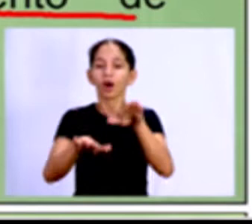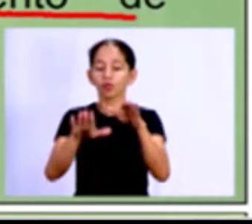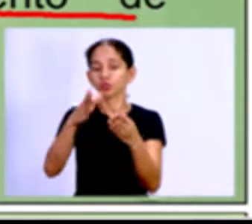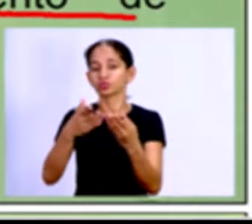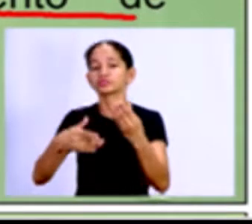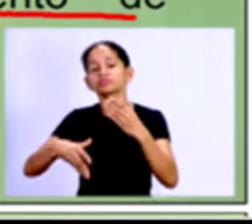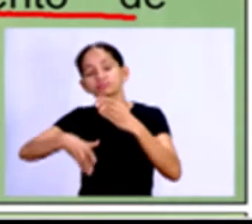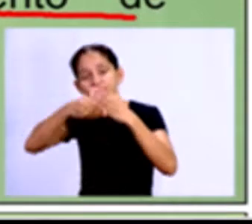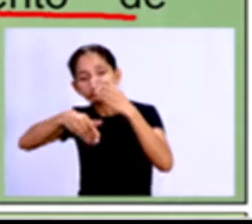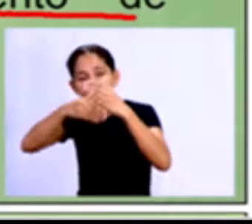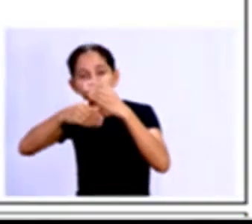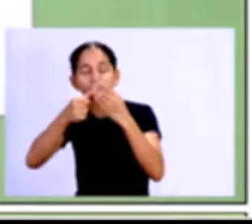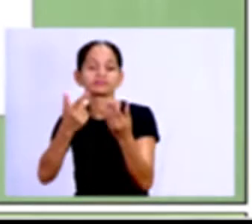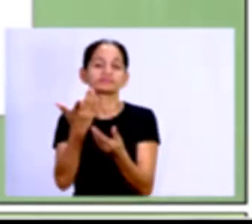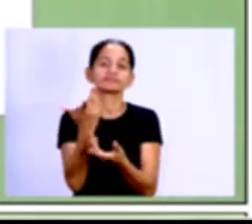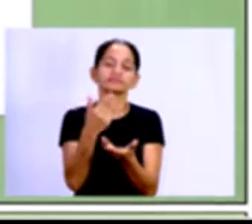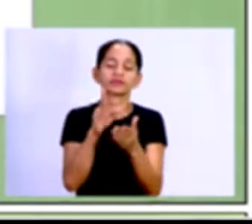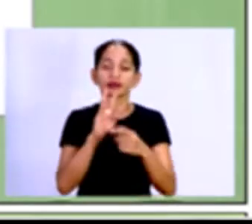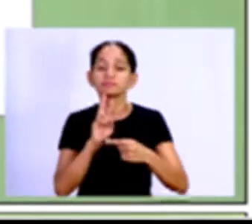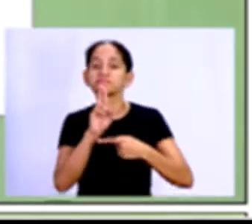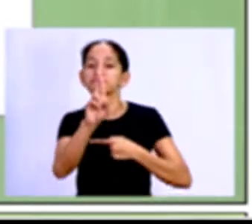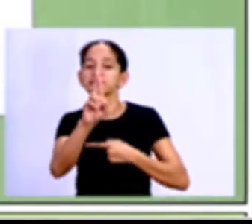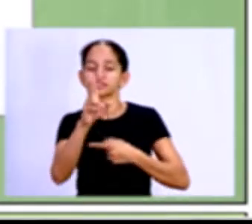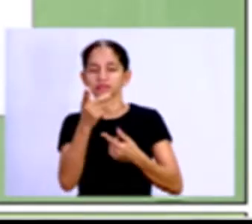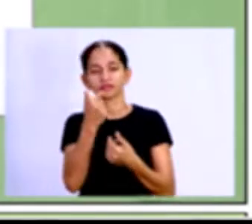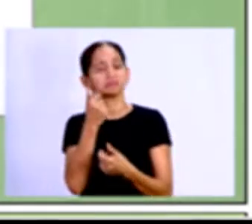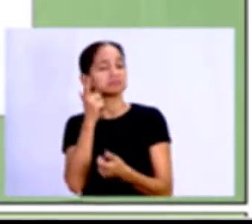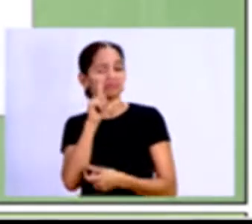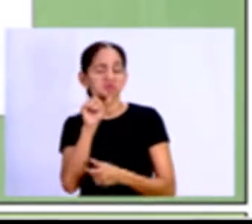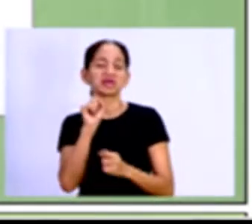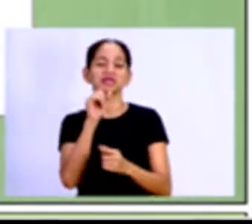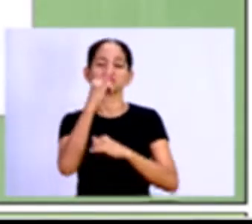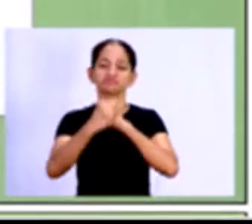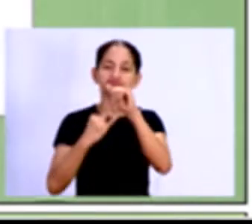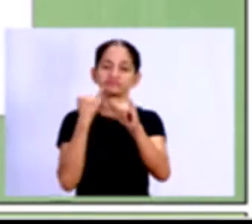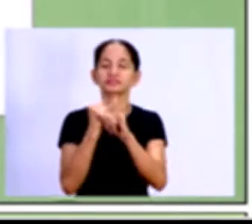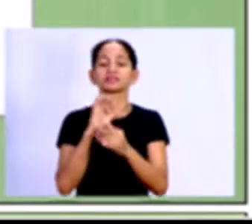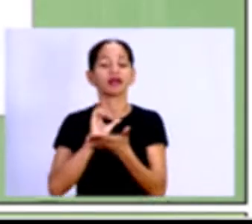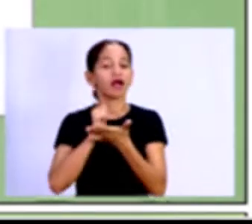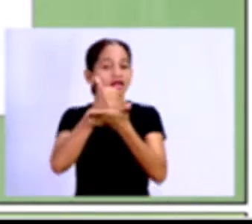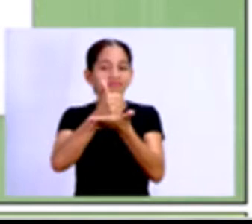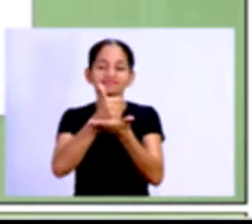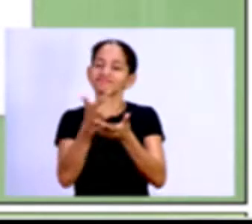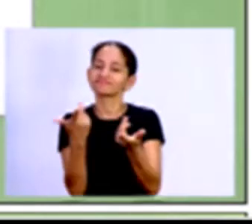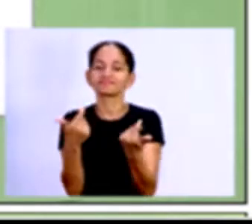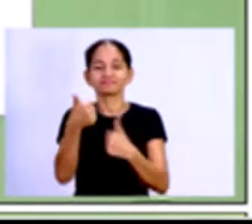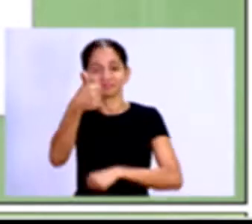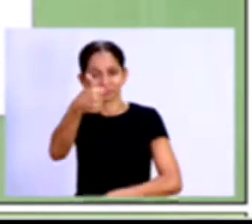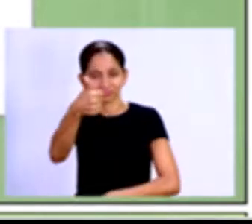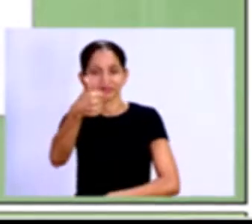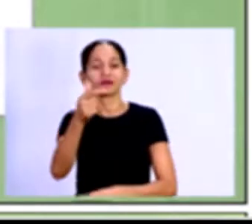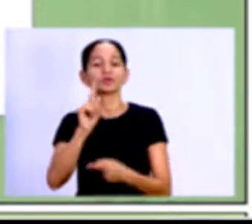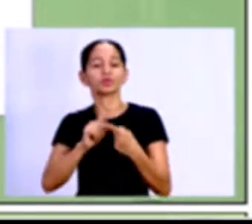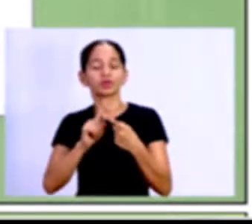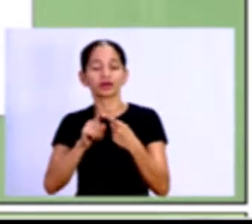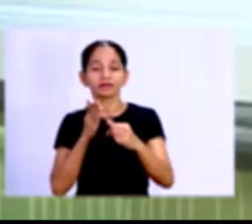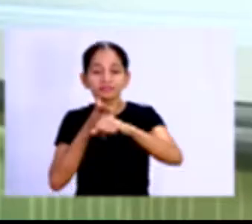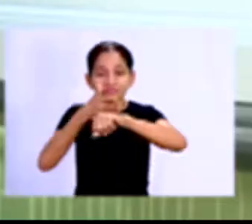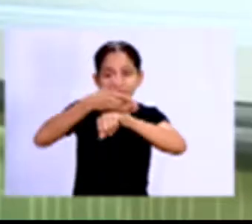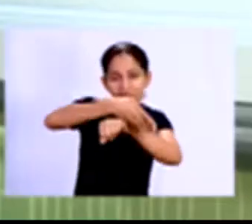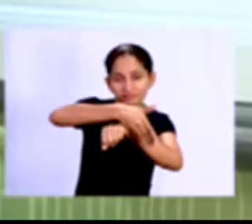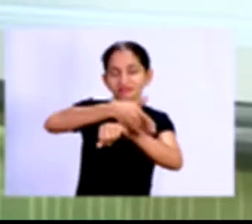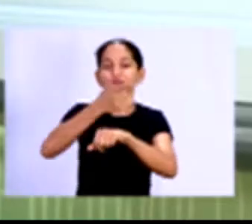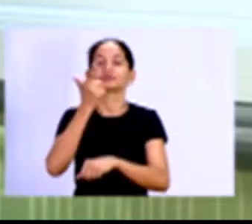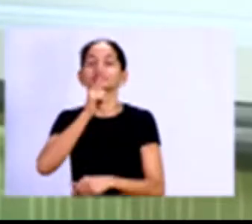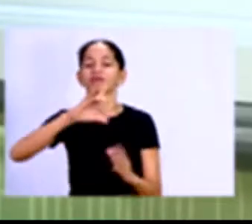arquivos. Então, a internet, ela é fundamental para que nós tenhamos o acesso a